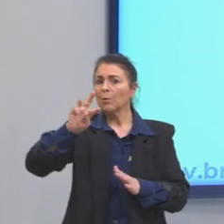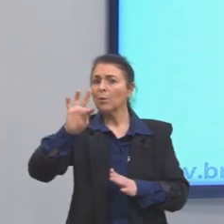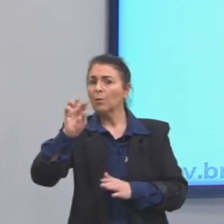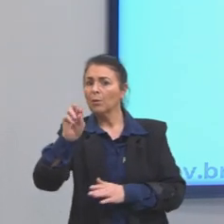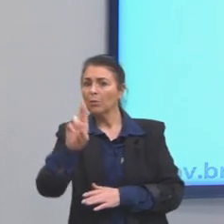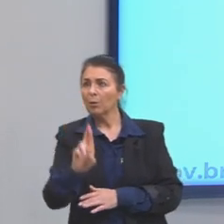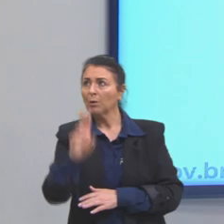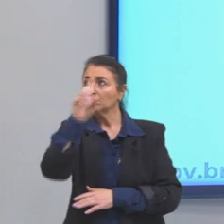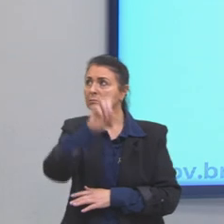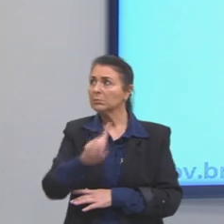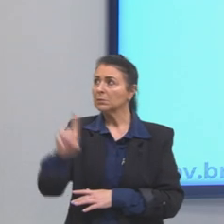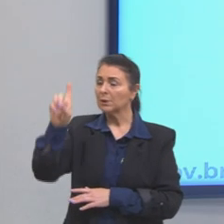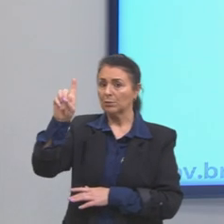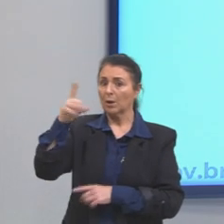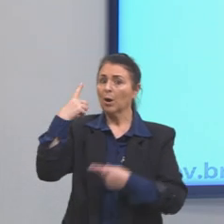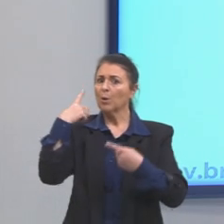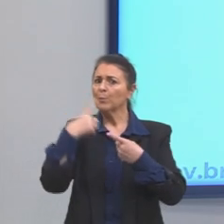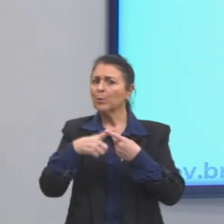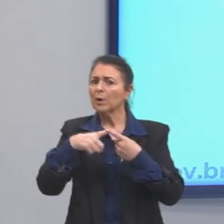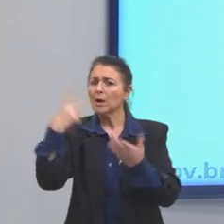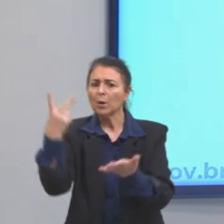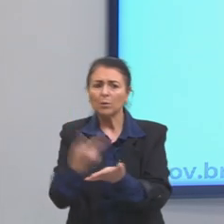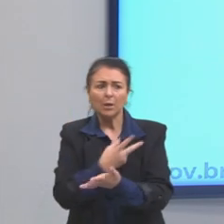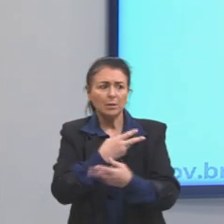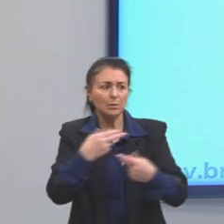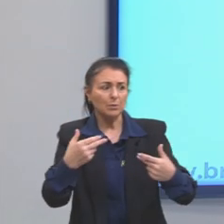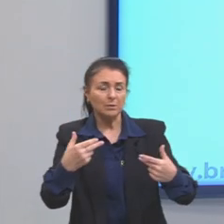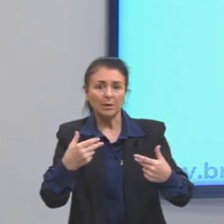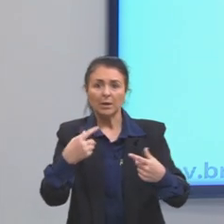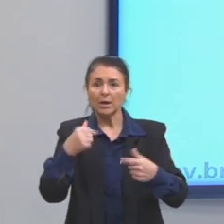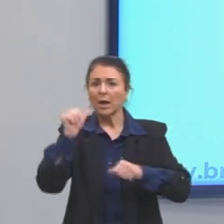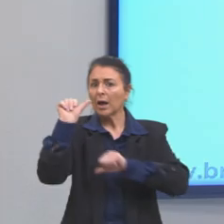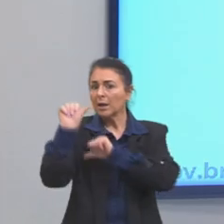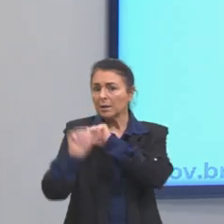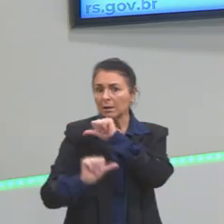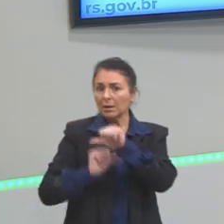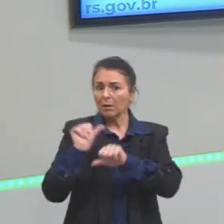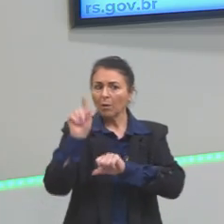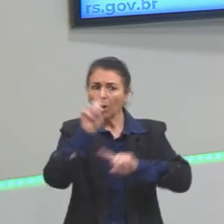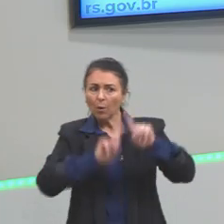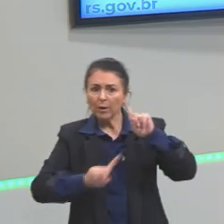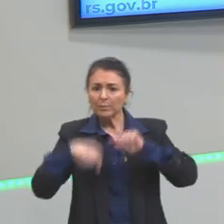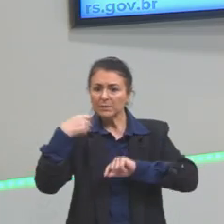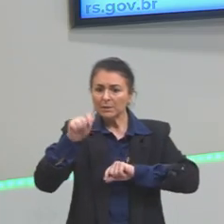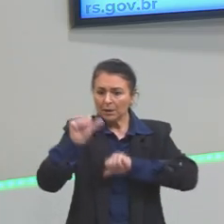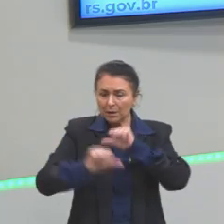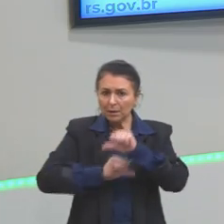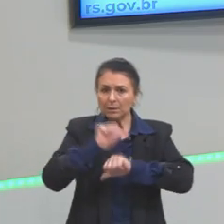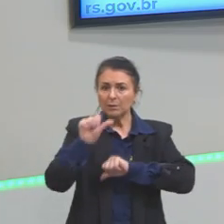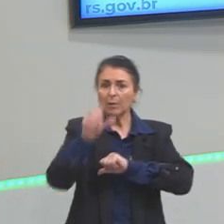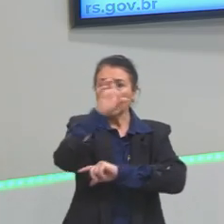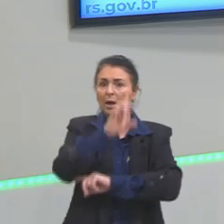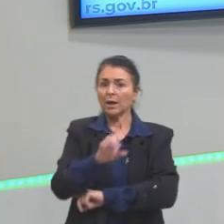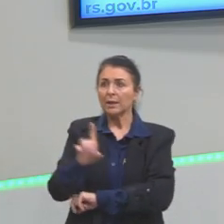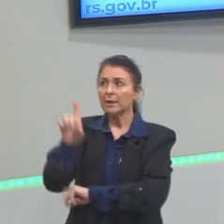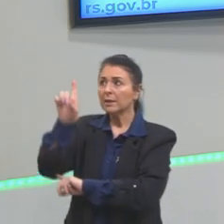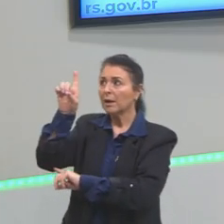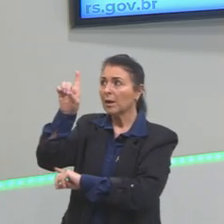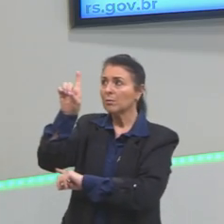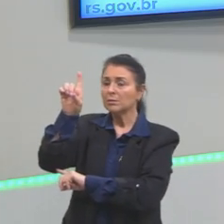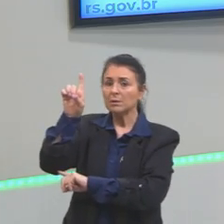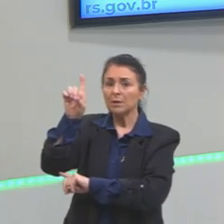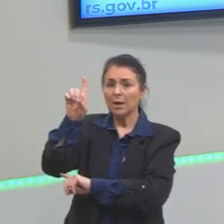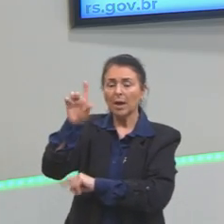a causa eficiente aquilo que transforma Alguém tem que começar a transformar isso tudo Deus é o a